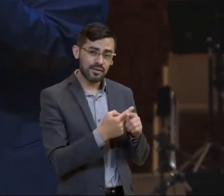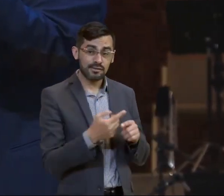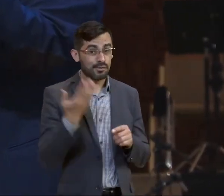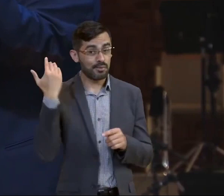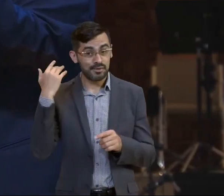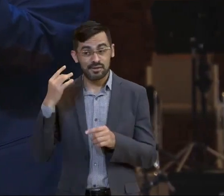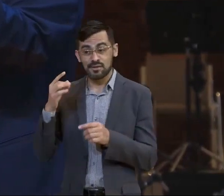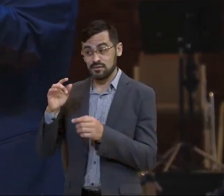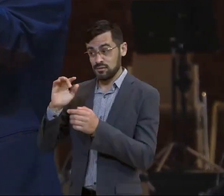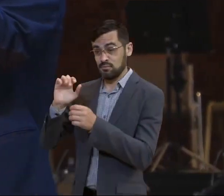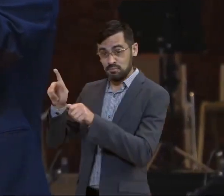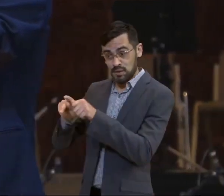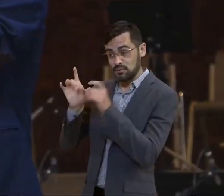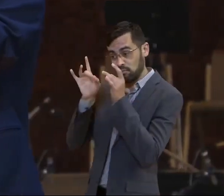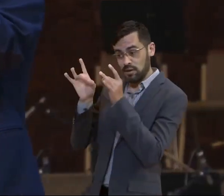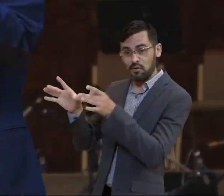negou?